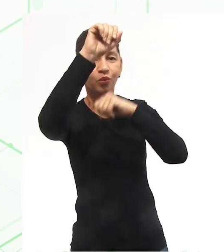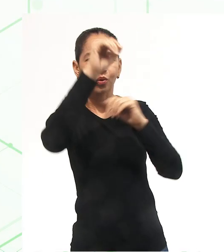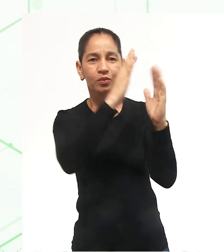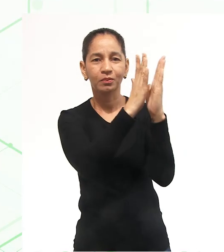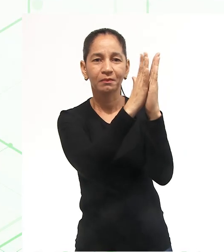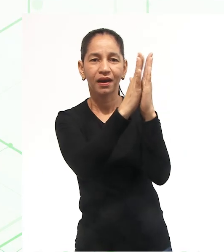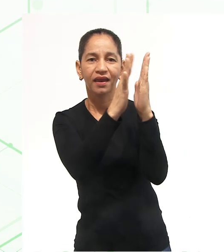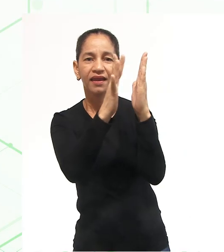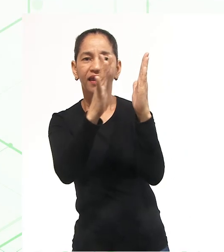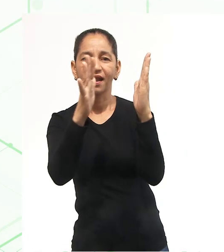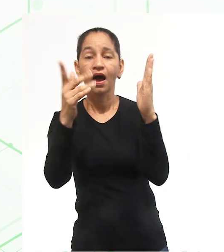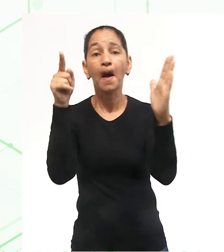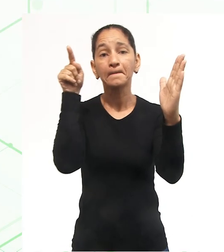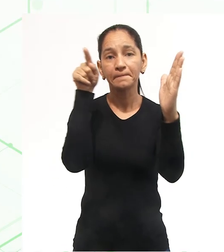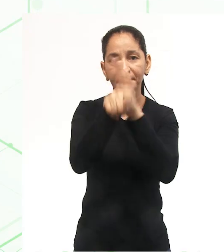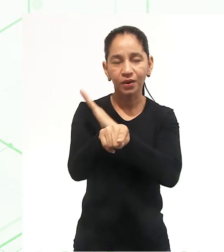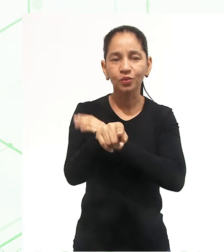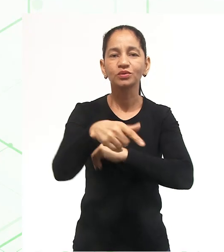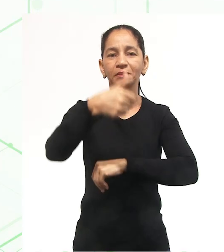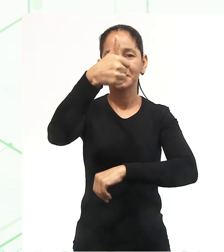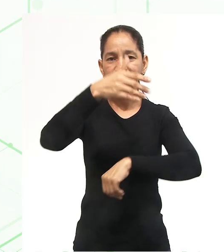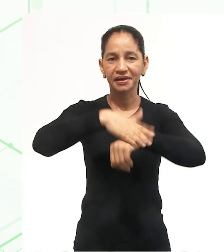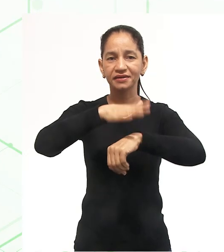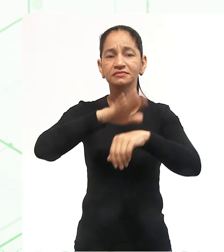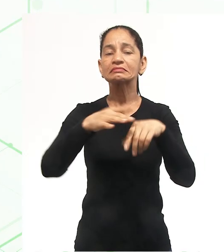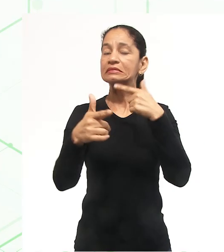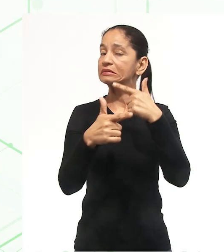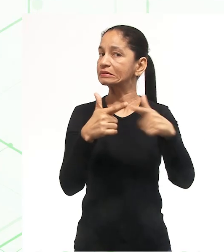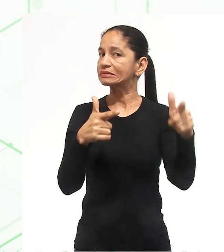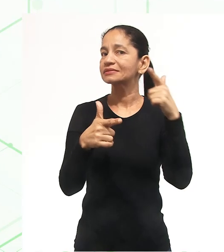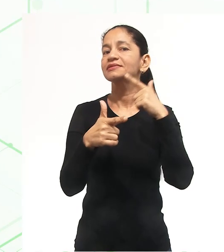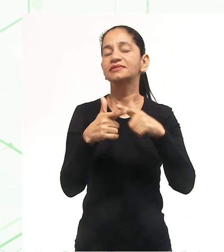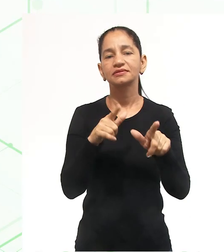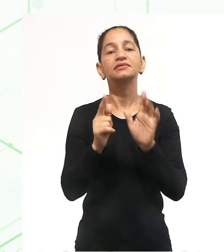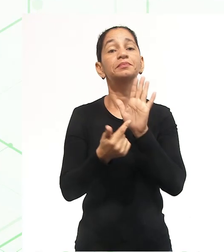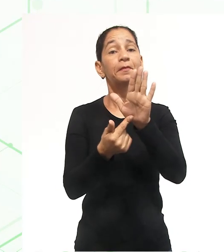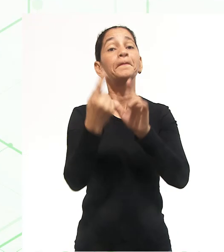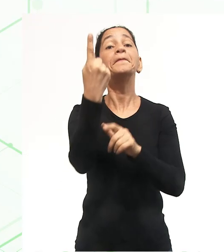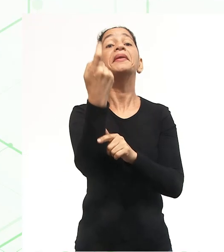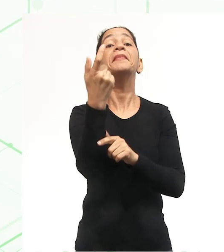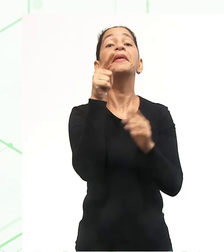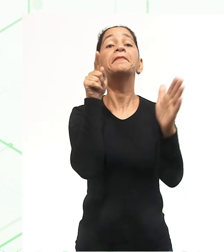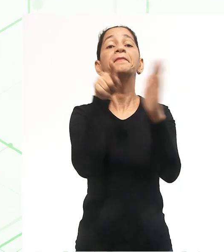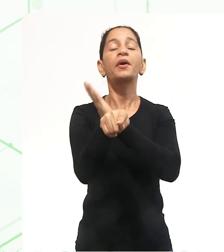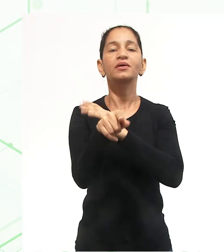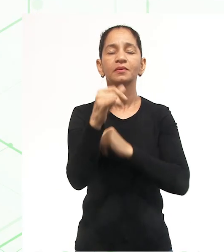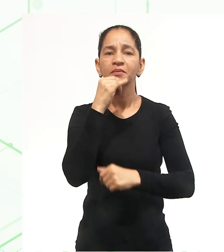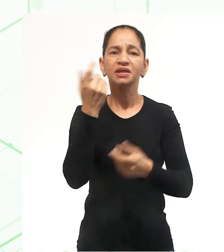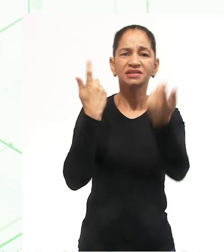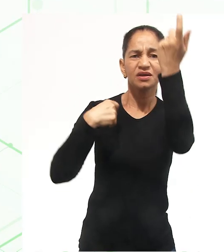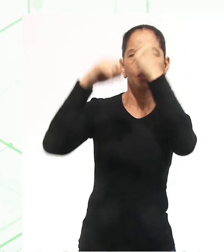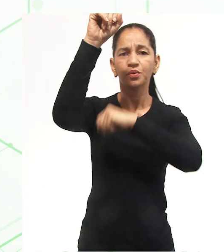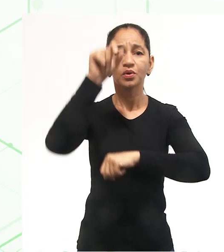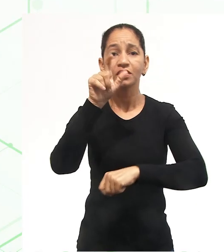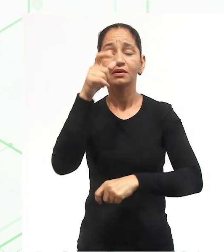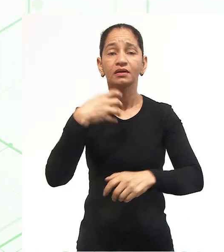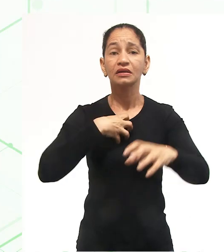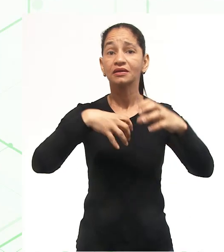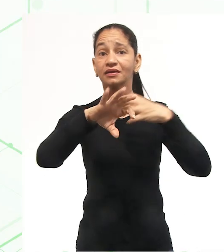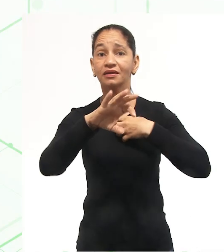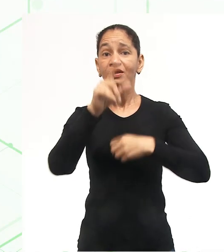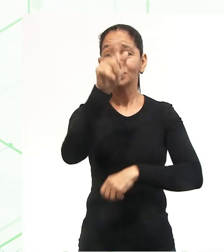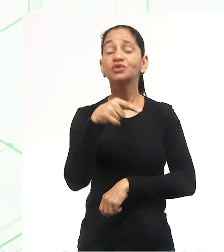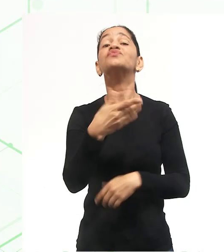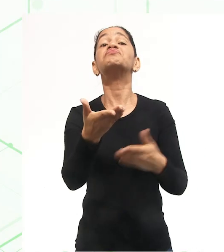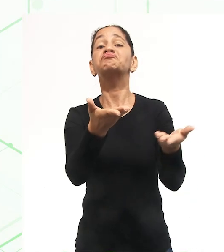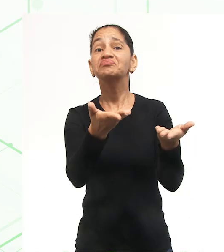Fazer uma indagação, uma pergunta e apresentando o problema, né? Essa foi a primeira pergunta. Se o próximo herói da educação for você, e se?